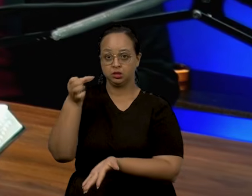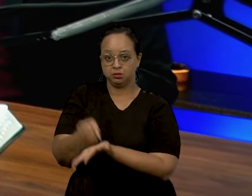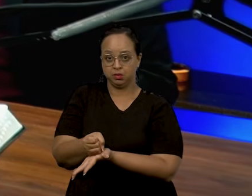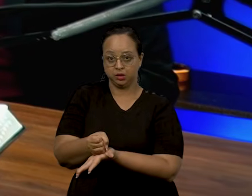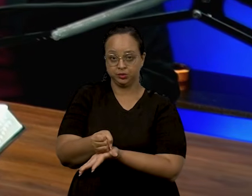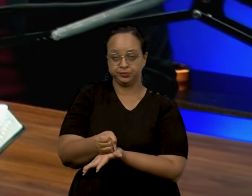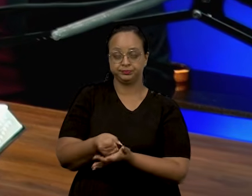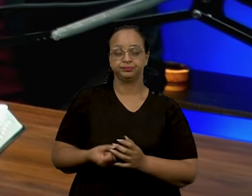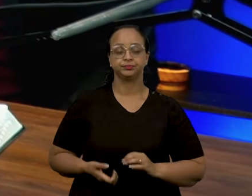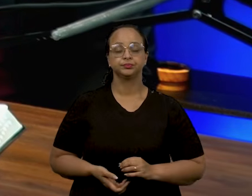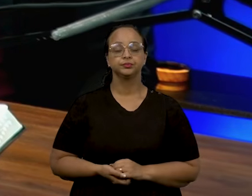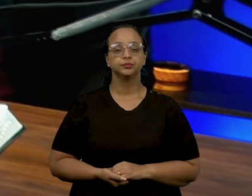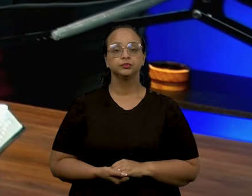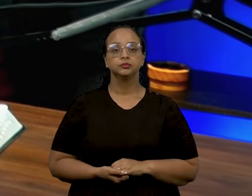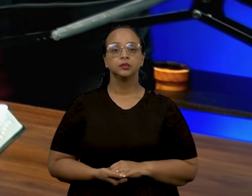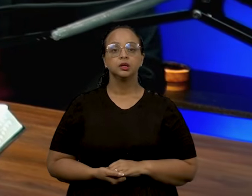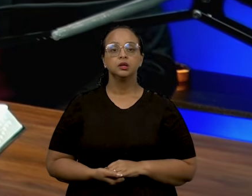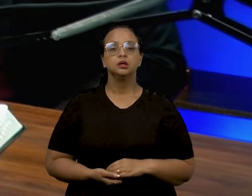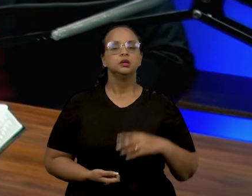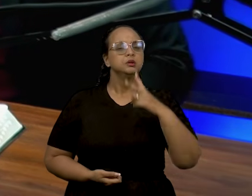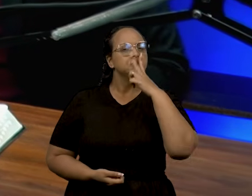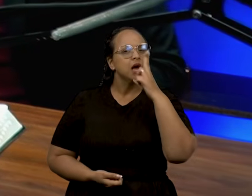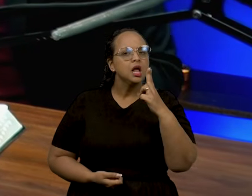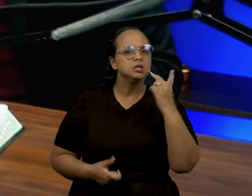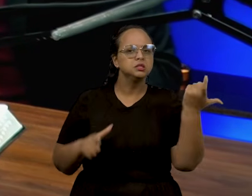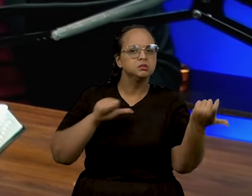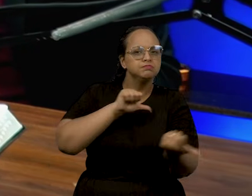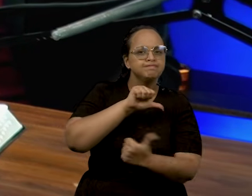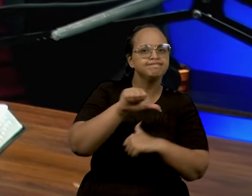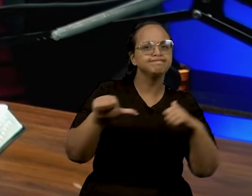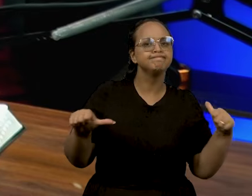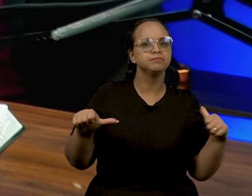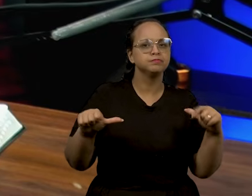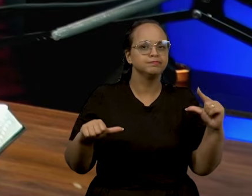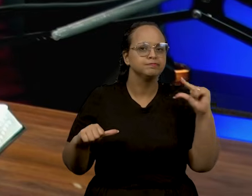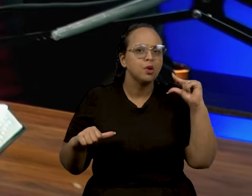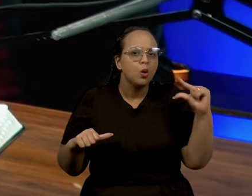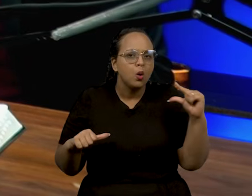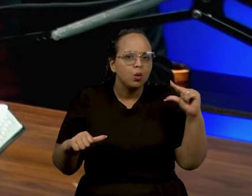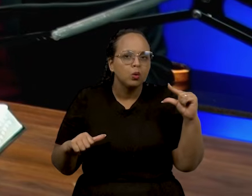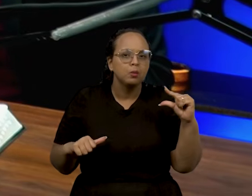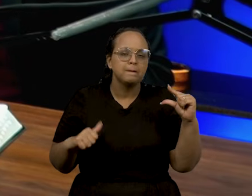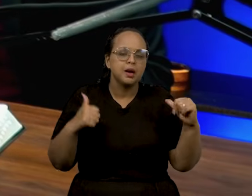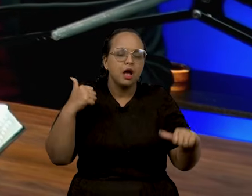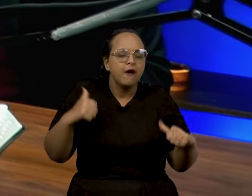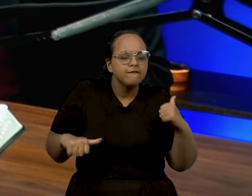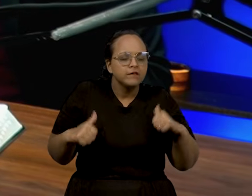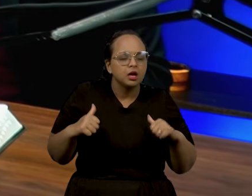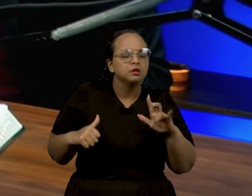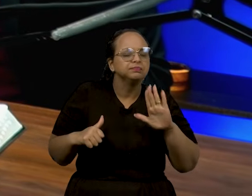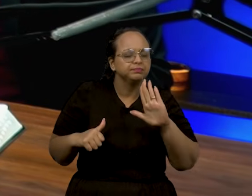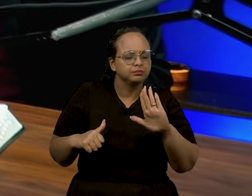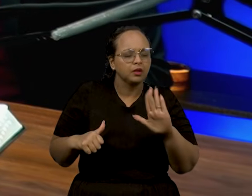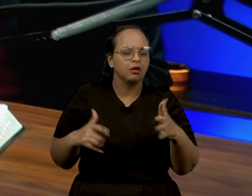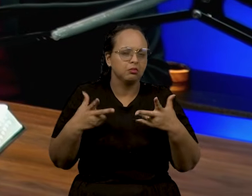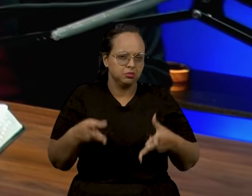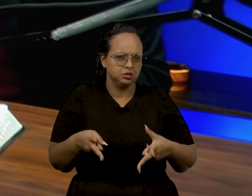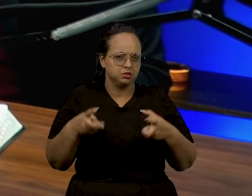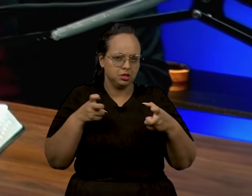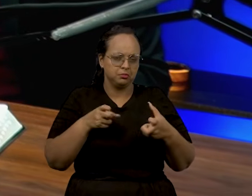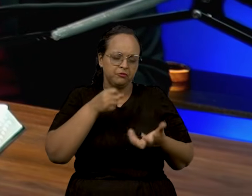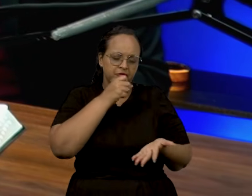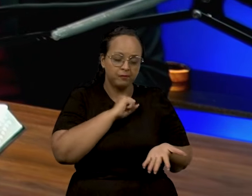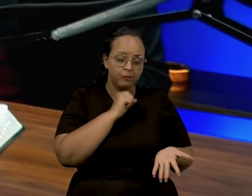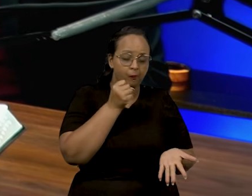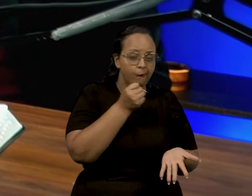de julgar. Porque nós vamos observar no Velho Testamento que o juiz ali, como